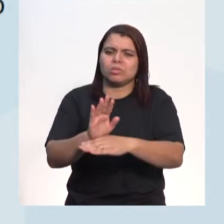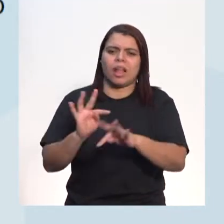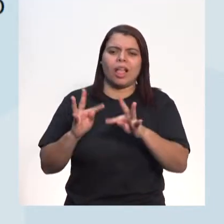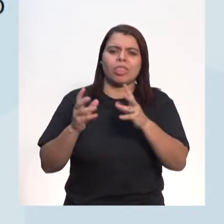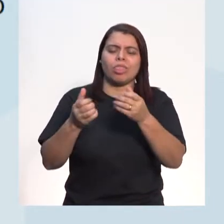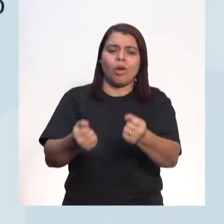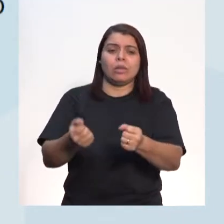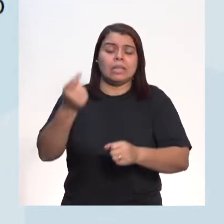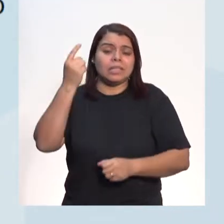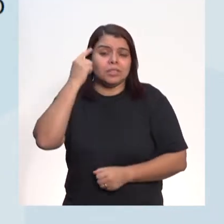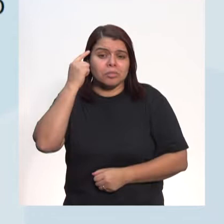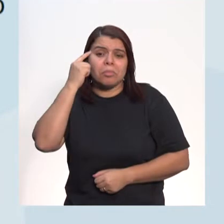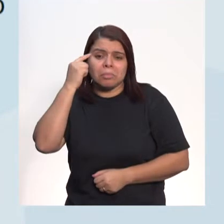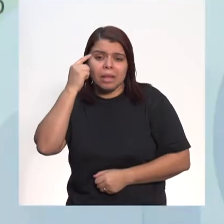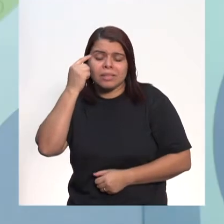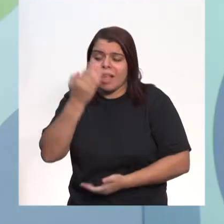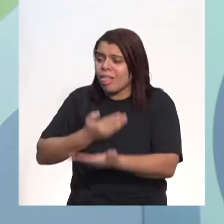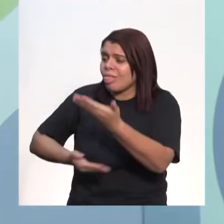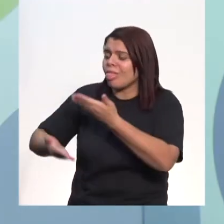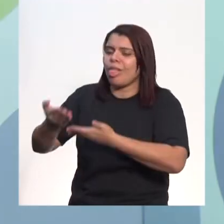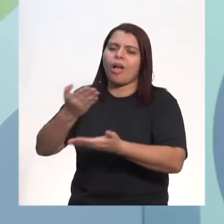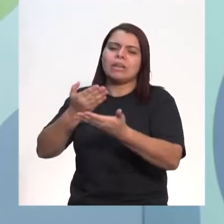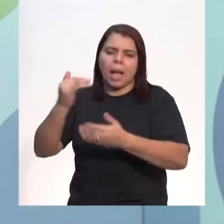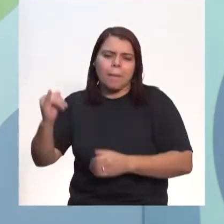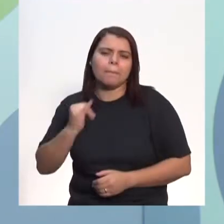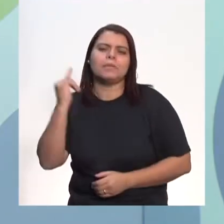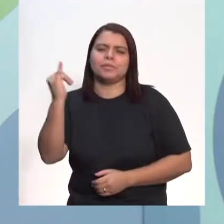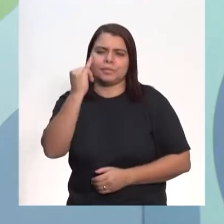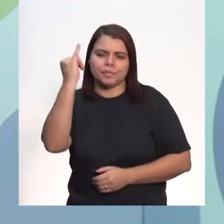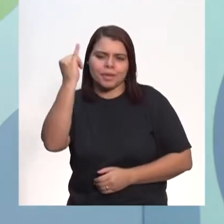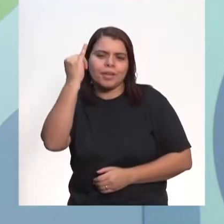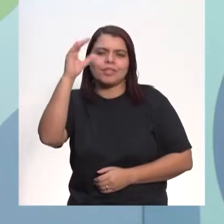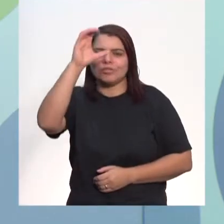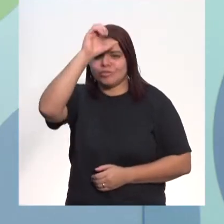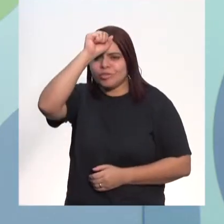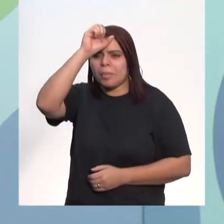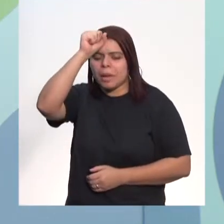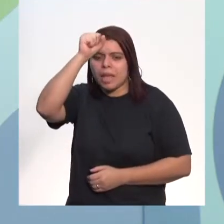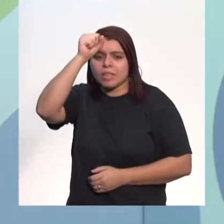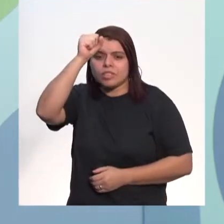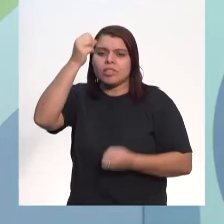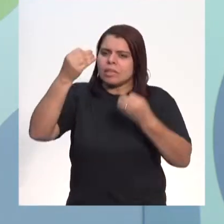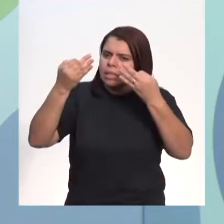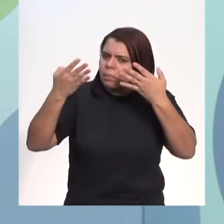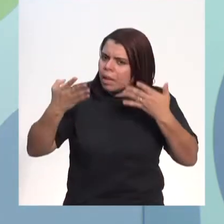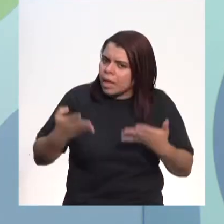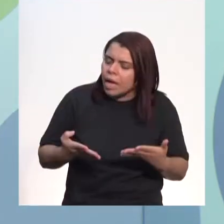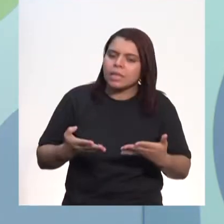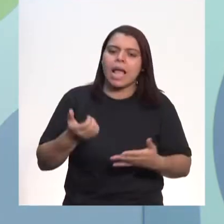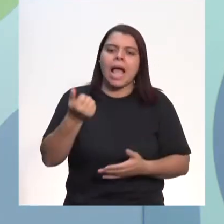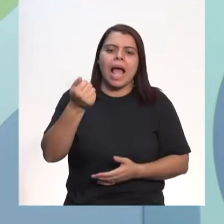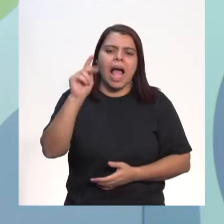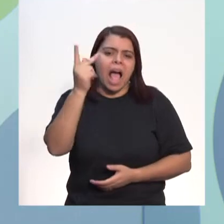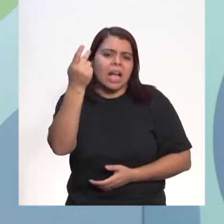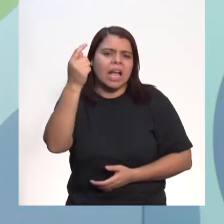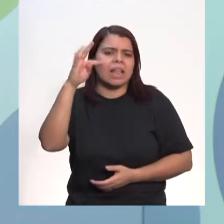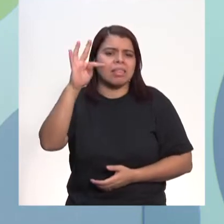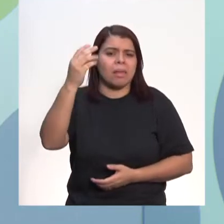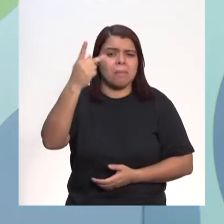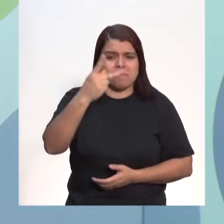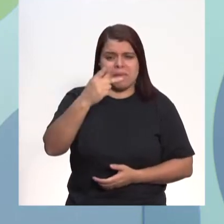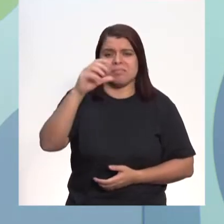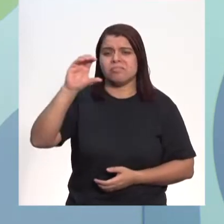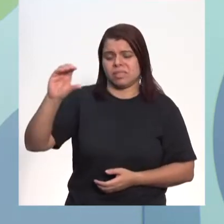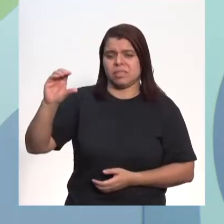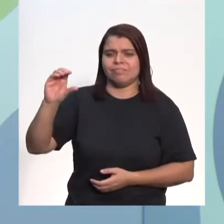que as trocas são excelentes oportunidades de aprendizado. Então, a gente está falando aqui do HTPC. Eu acho que a gente está num momento muito importante